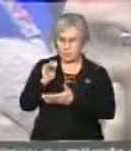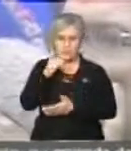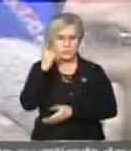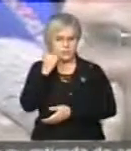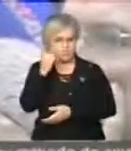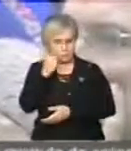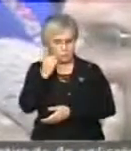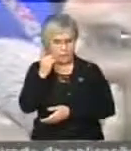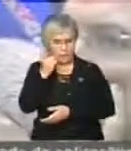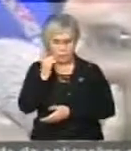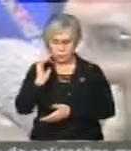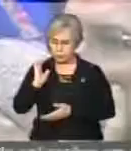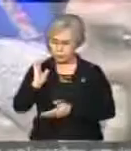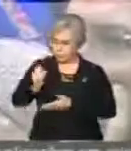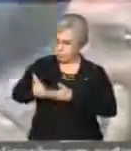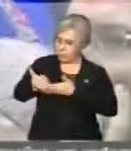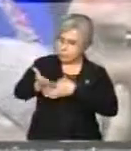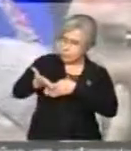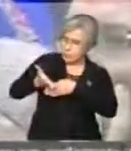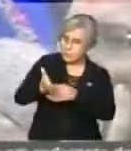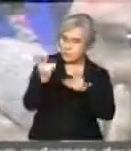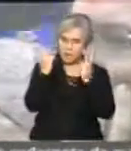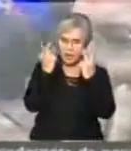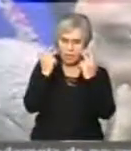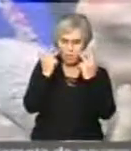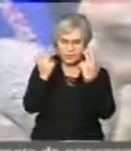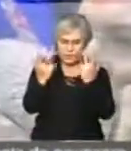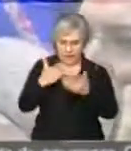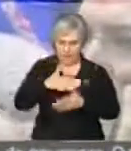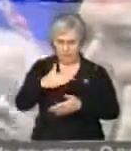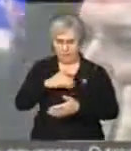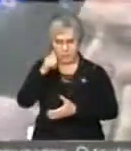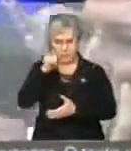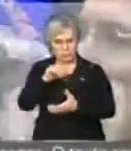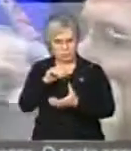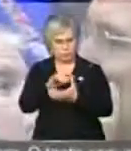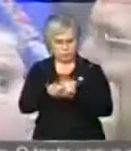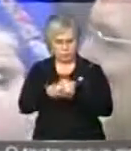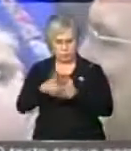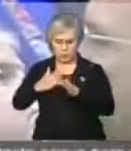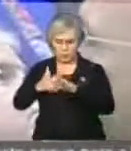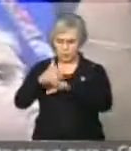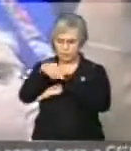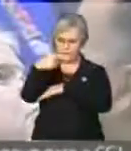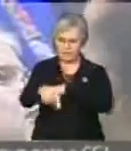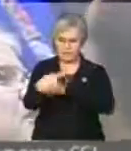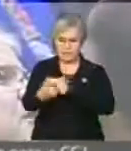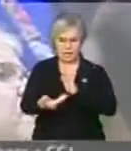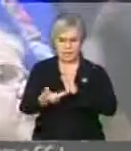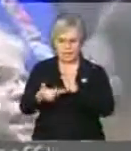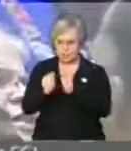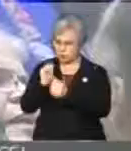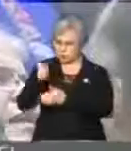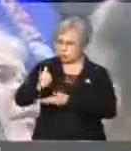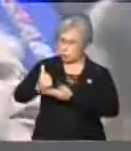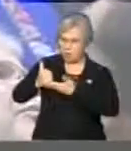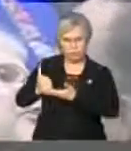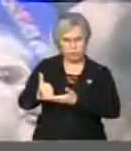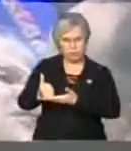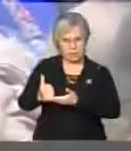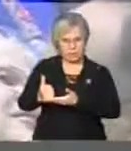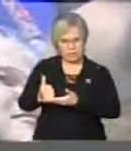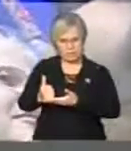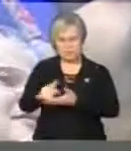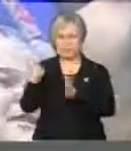constrangidas. A minha mulher foi constrangida e teve que recorrer à segurança para poder ingressar com a bolsa. Então, há um